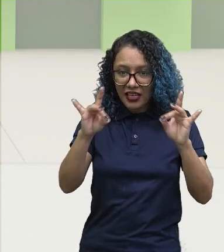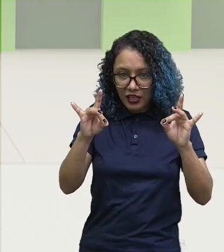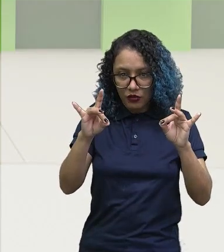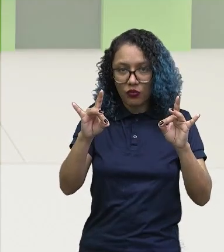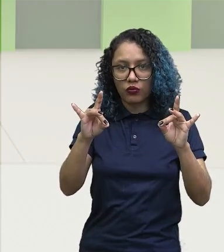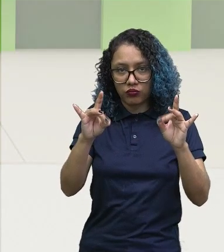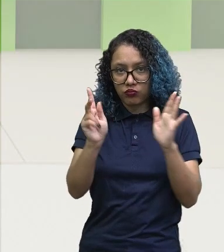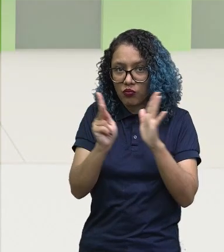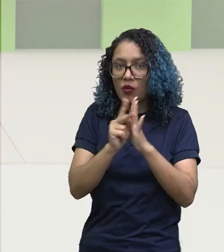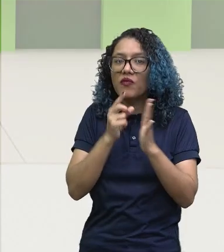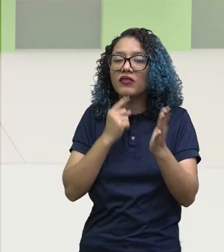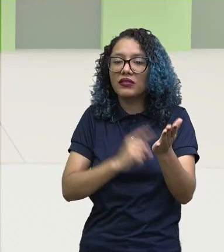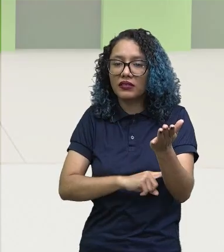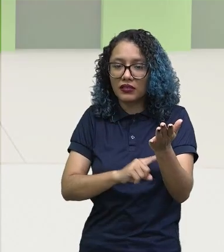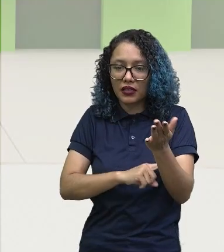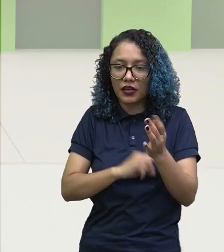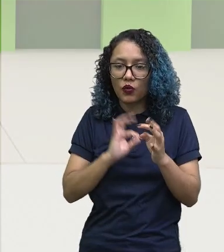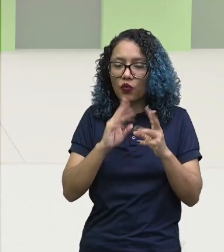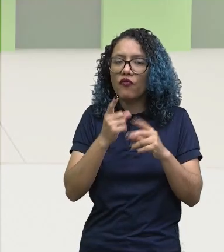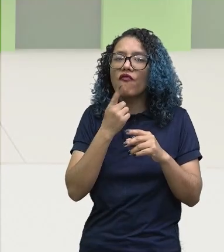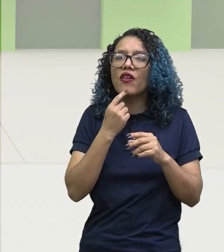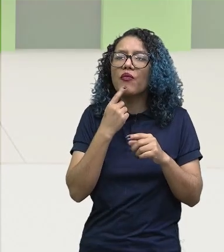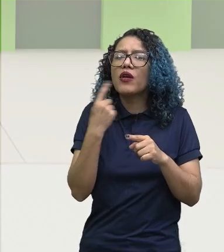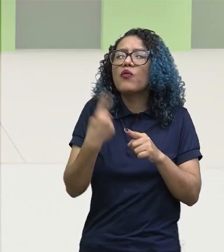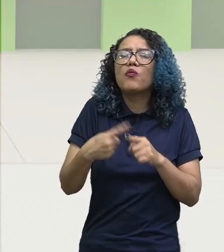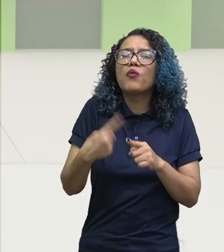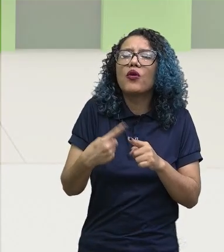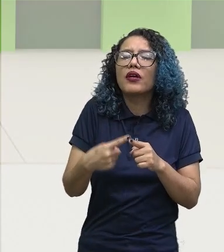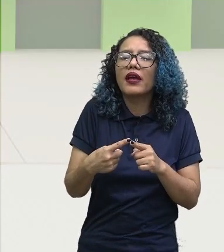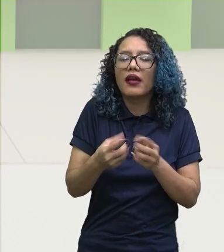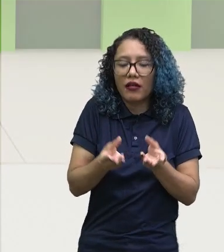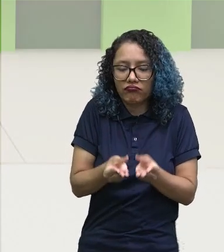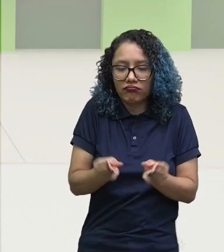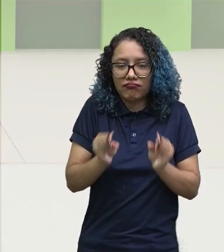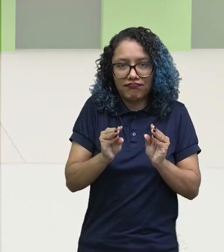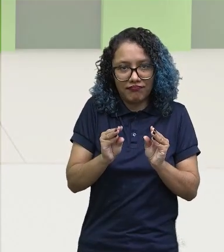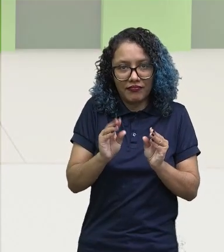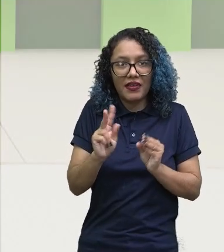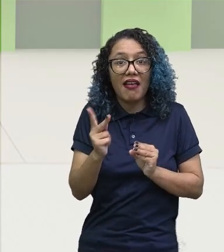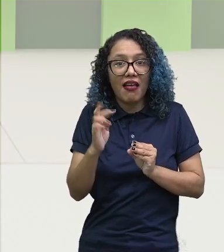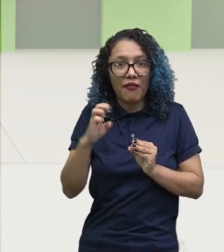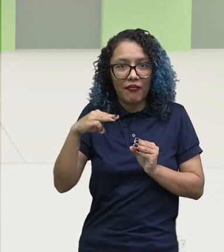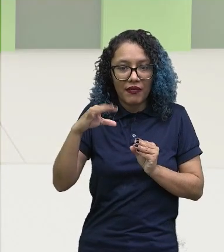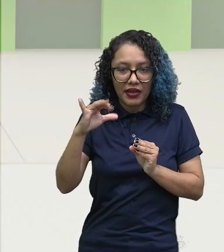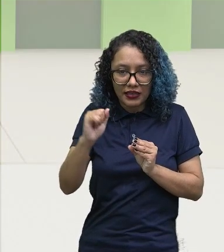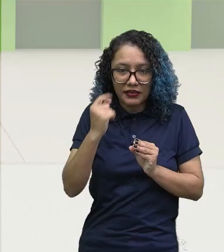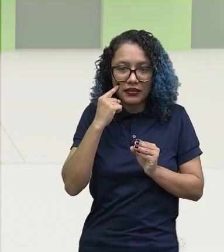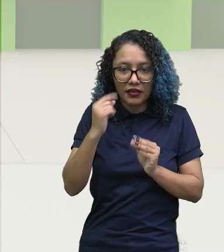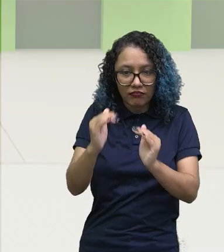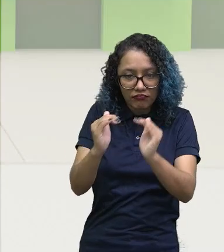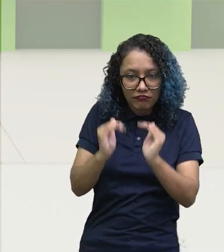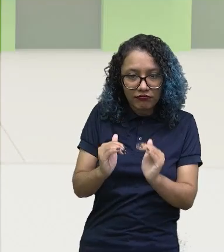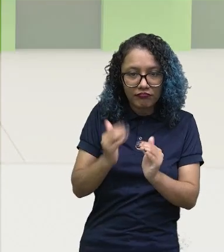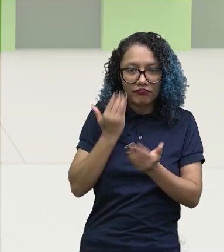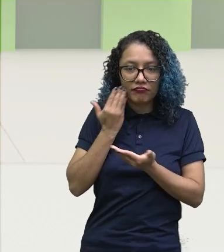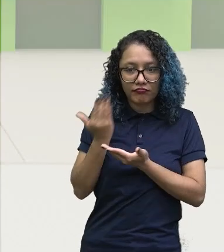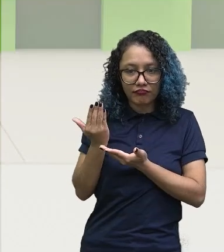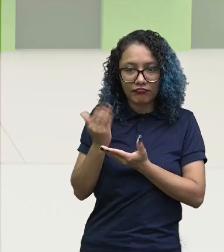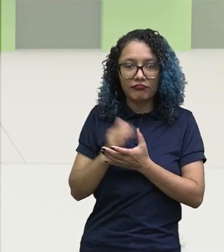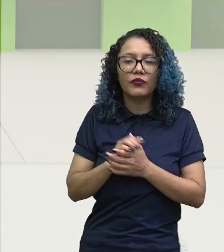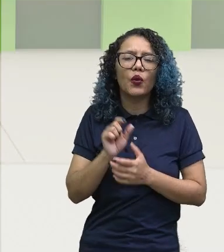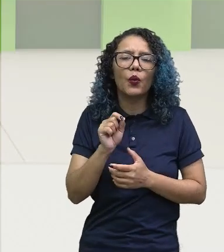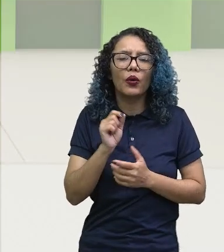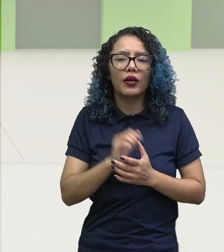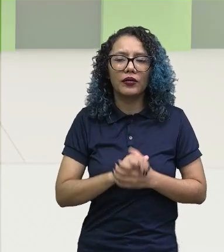plasma. E tudo que dá essa coloração avermelhada, né, que são as nossas hemácias, por exemplo, fica ali naquela parte de baixo. Tá? É só uma forma que